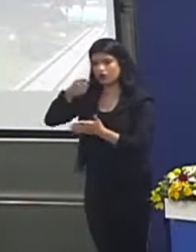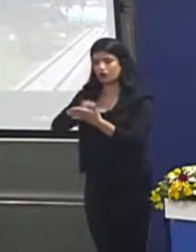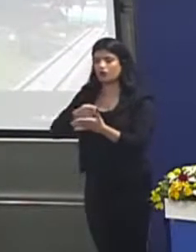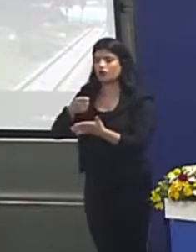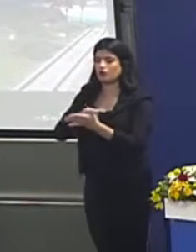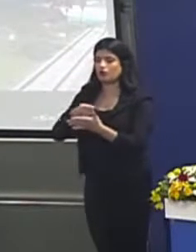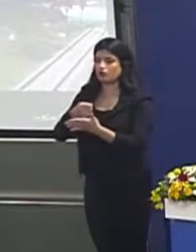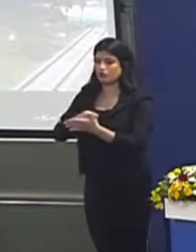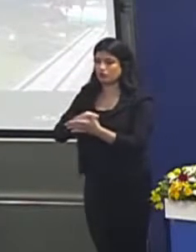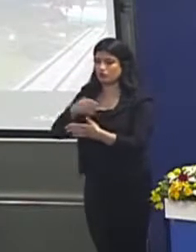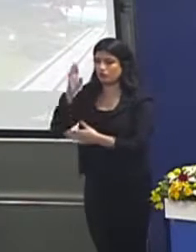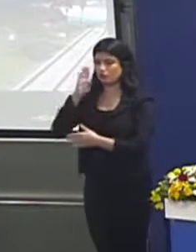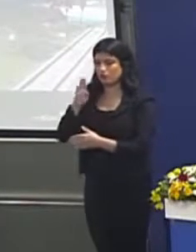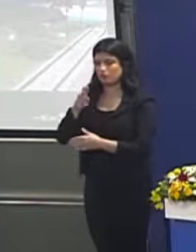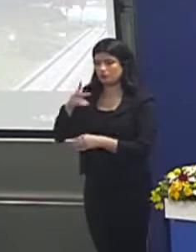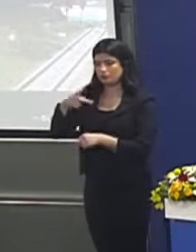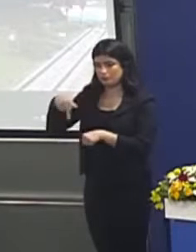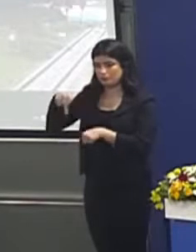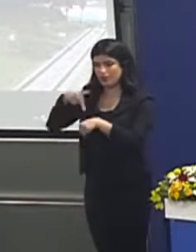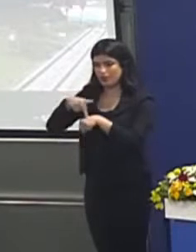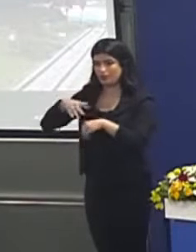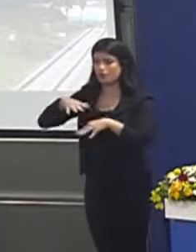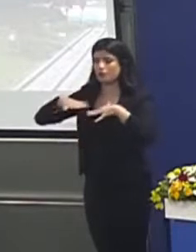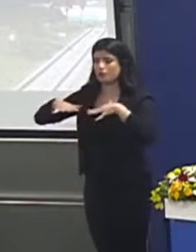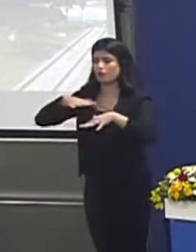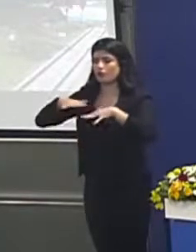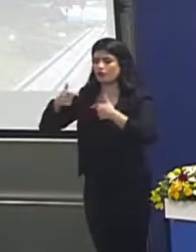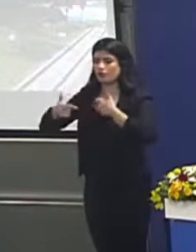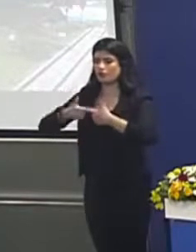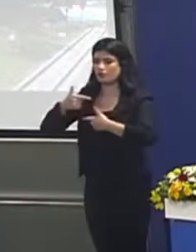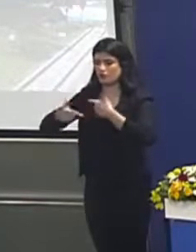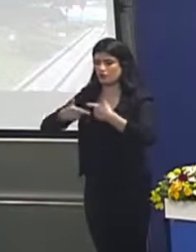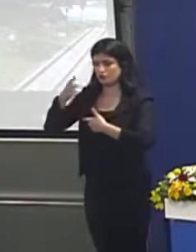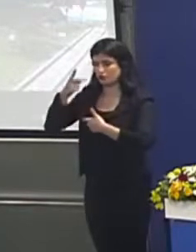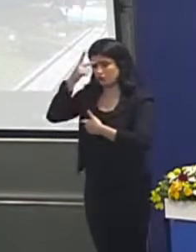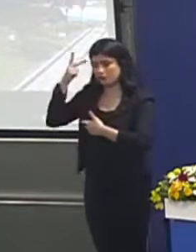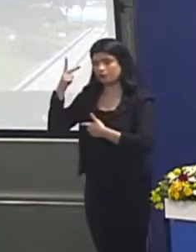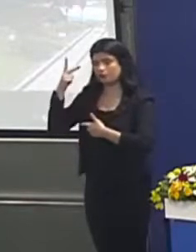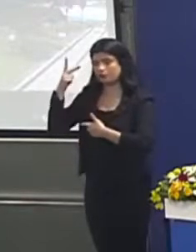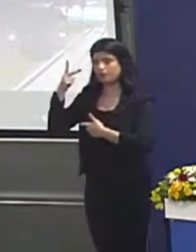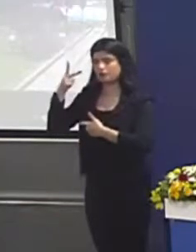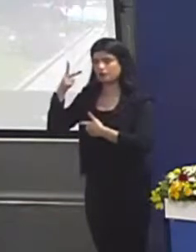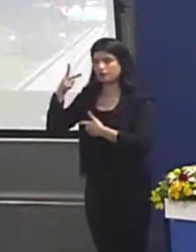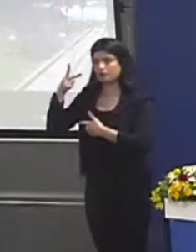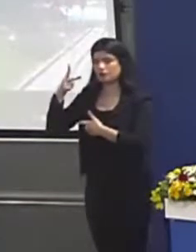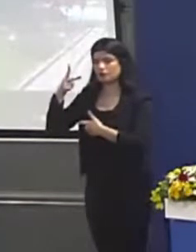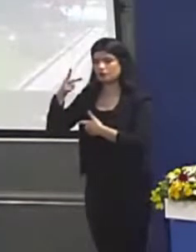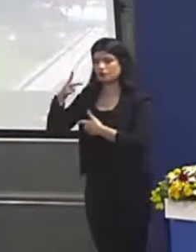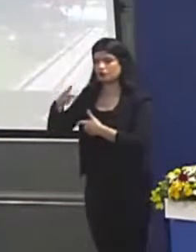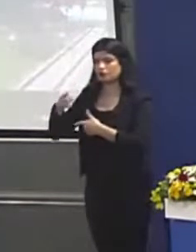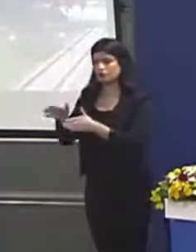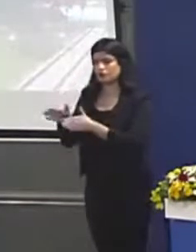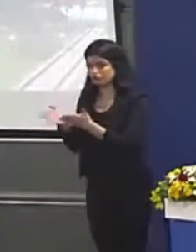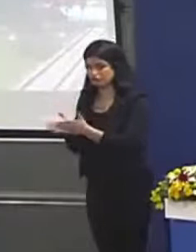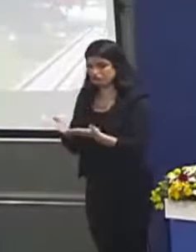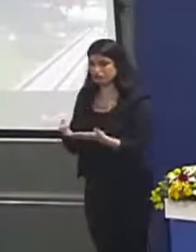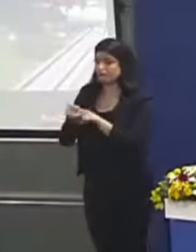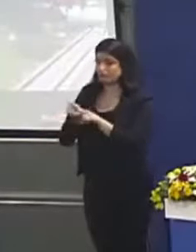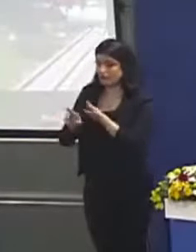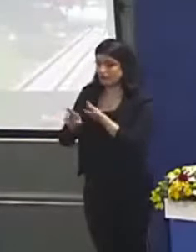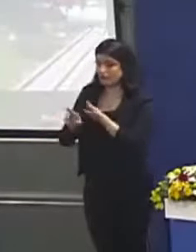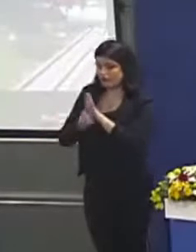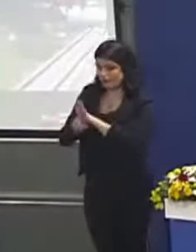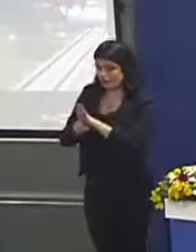do MTST, Movimento dos Trabalhadores Sem Terra, pela presença e pelas apresentações